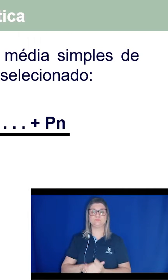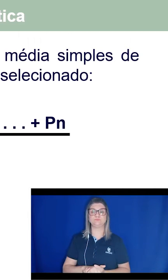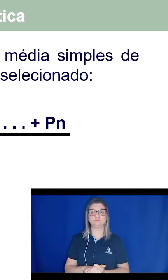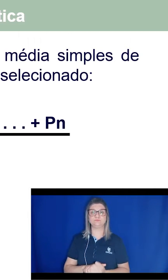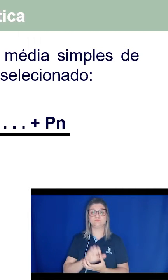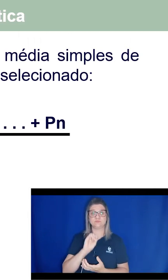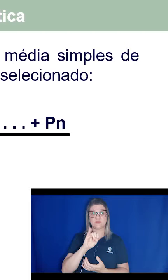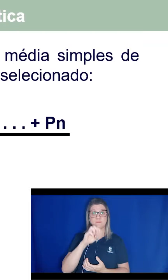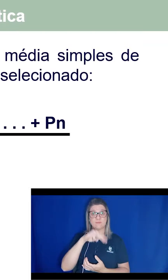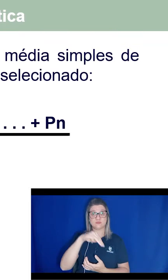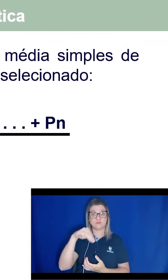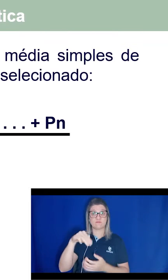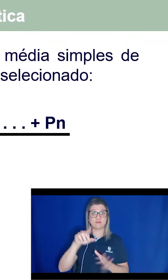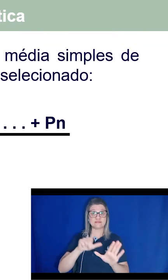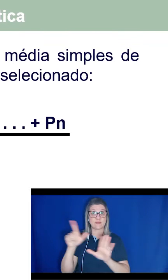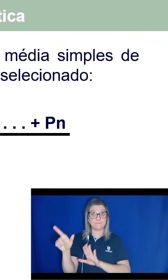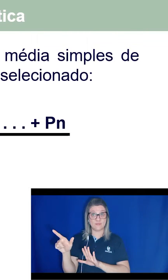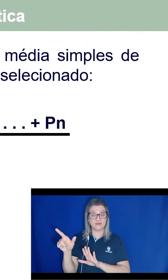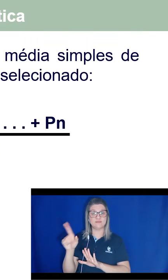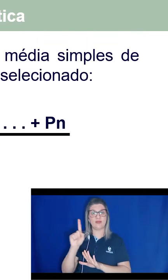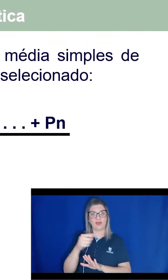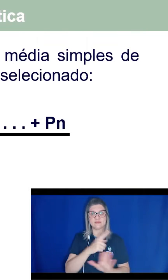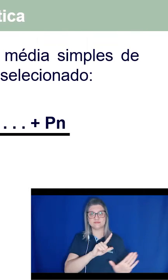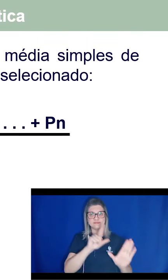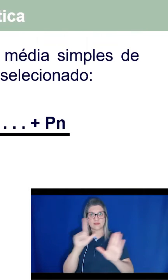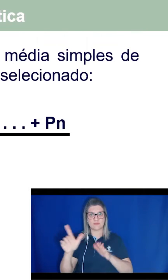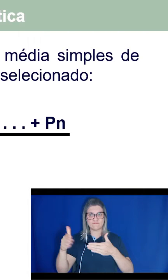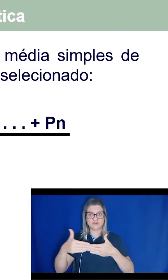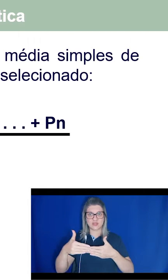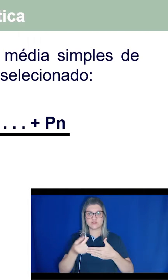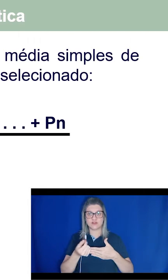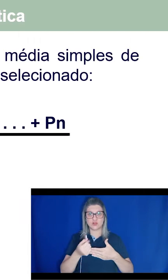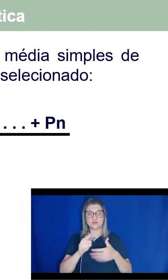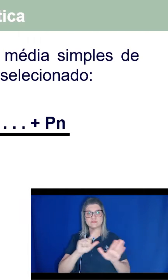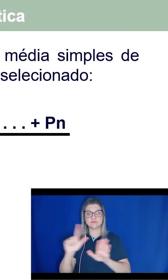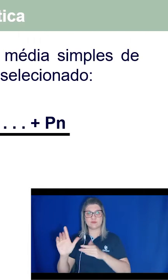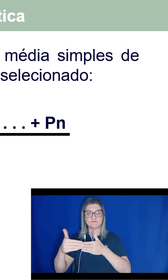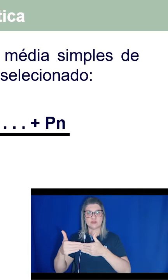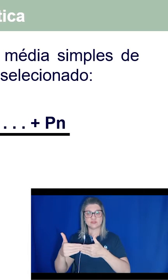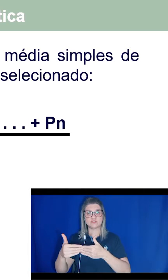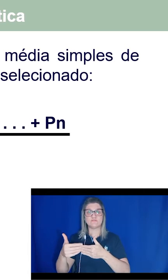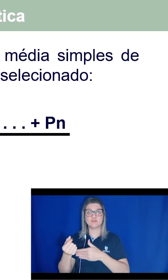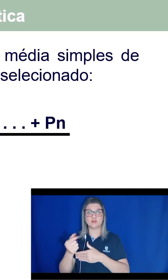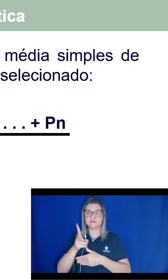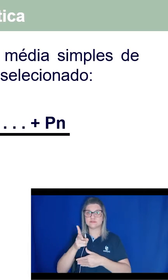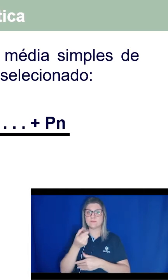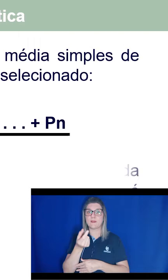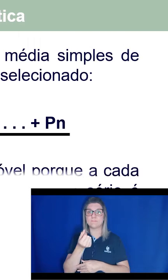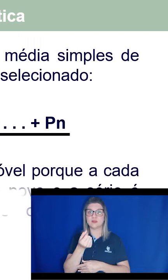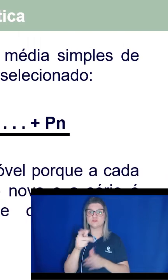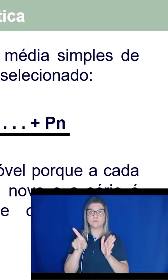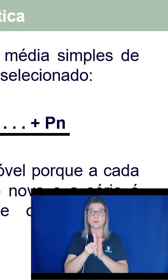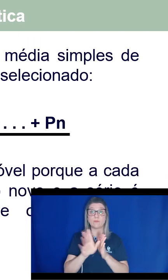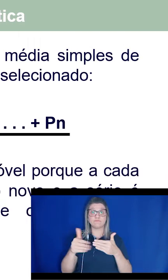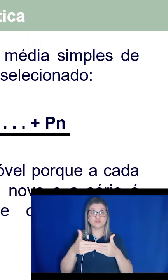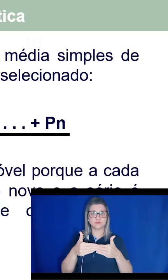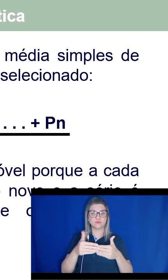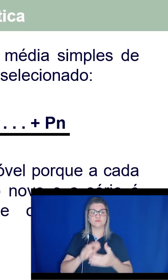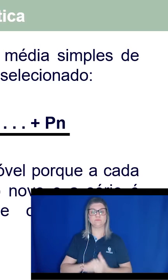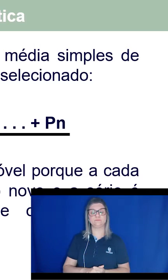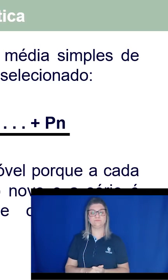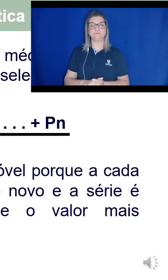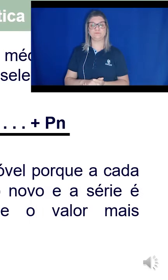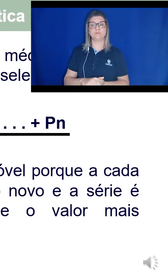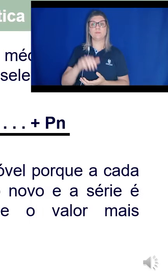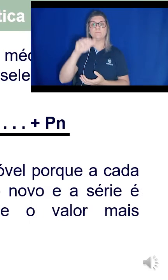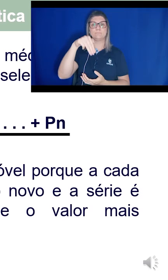médias móveis semanais, quando fecha cada uma das semanas. Então, preços de fechamento. A média